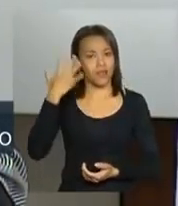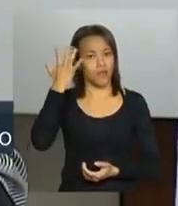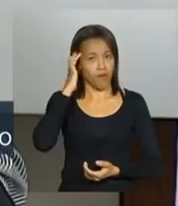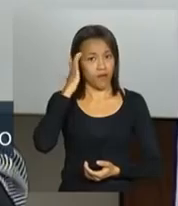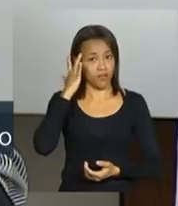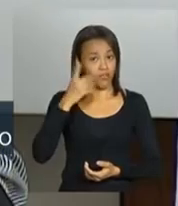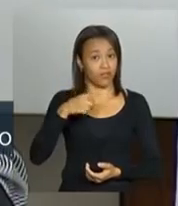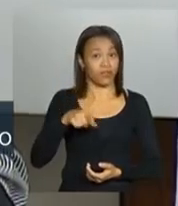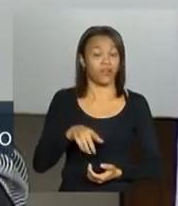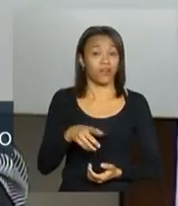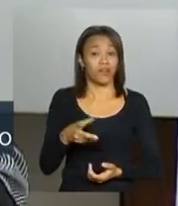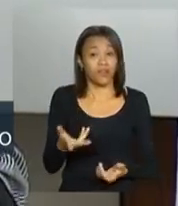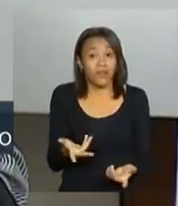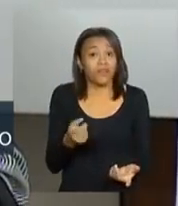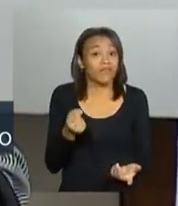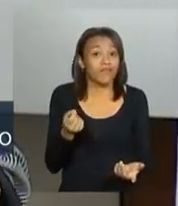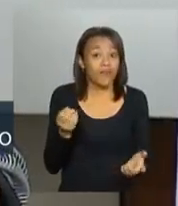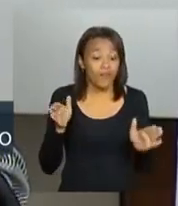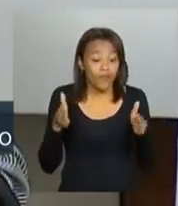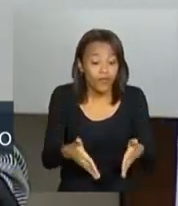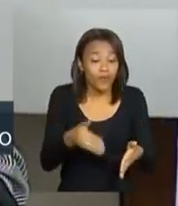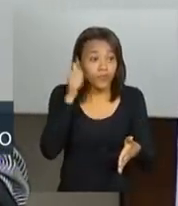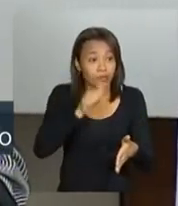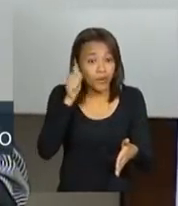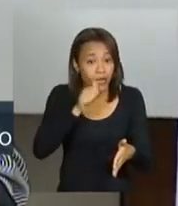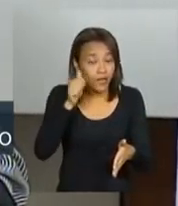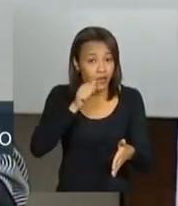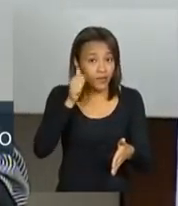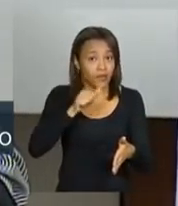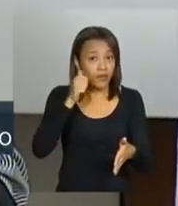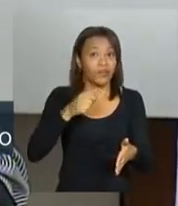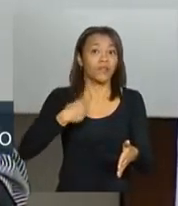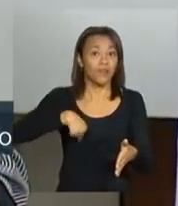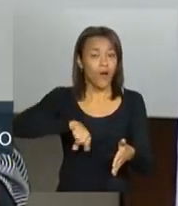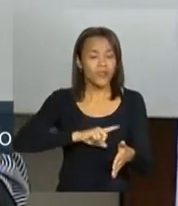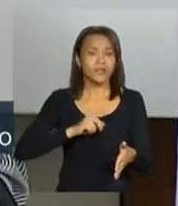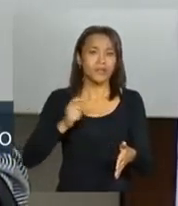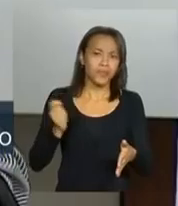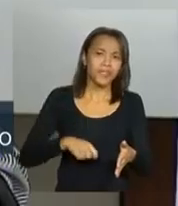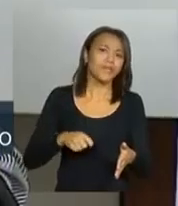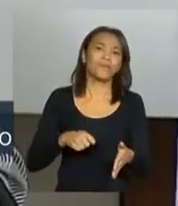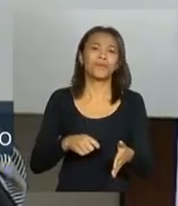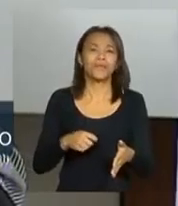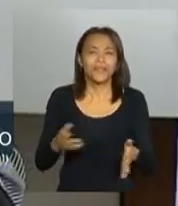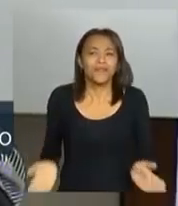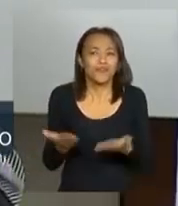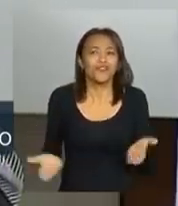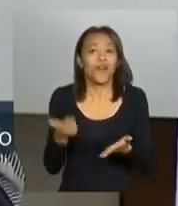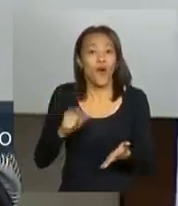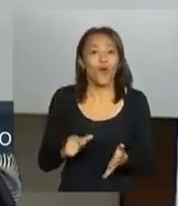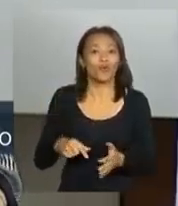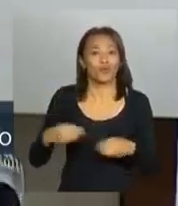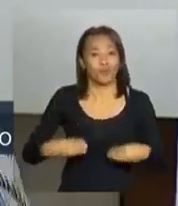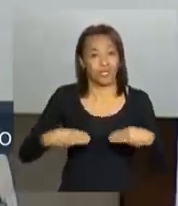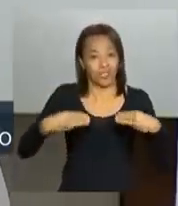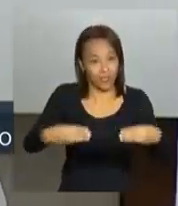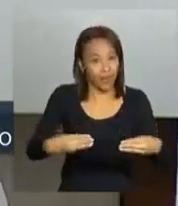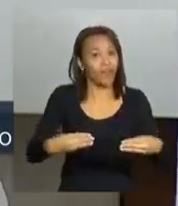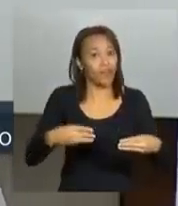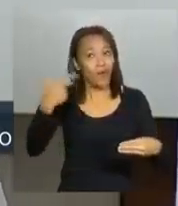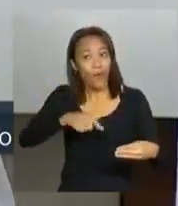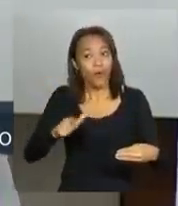como defensora da questão da mulher, você poderia até estimular outros ministérios, outros setores, tá